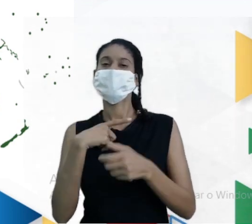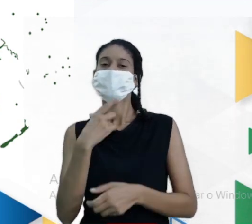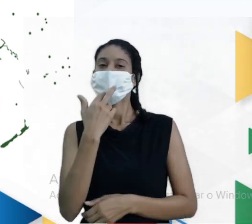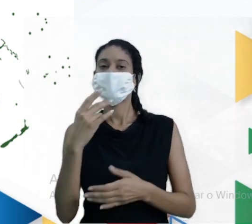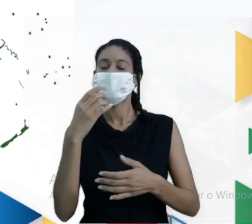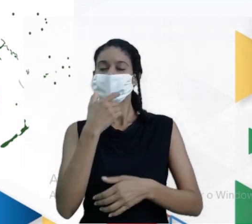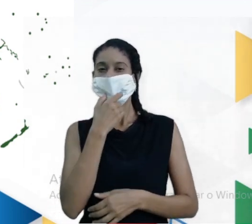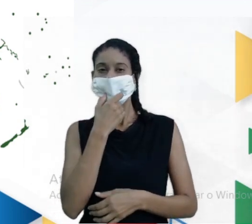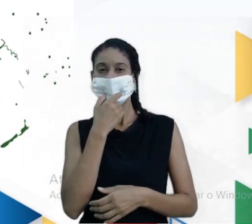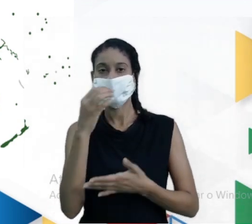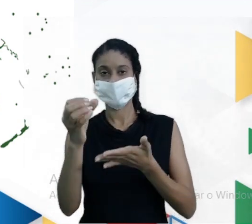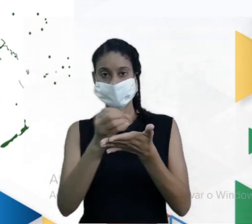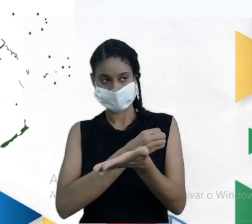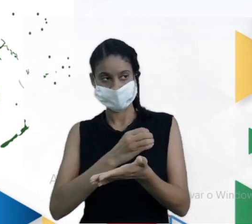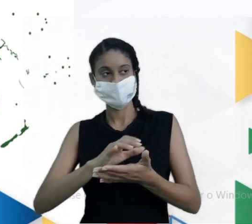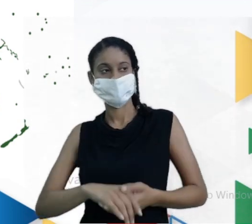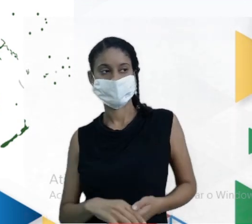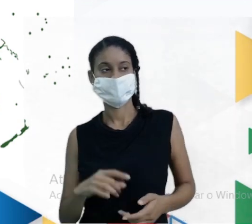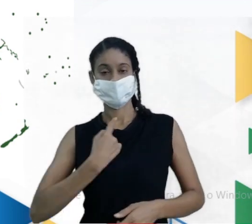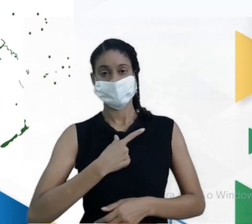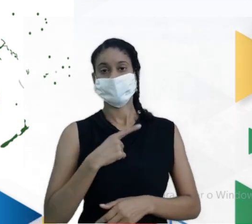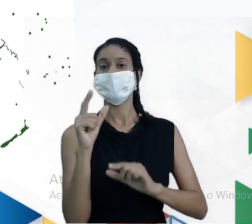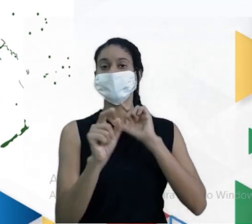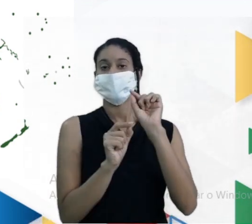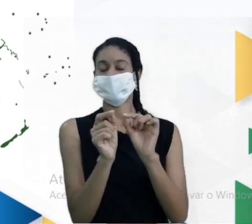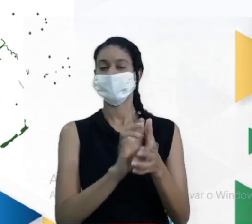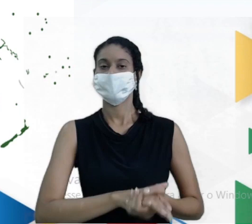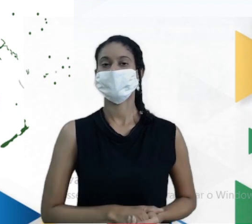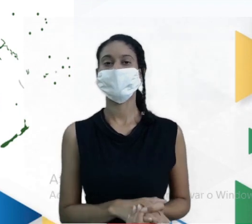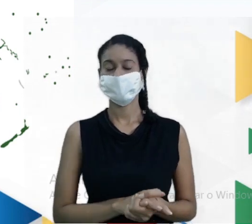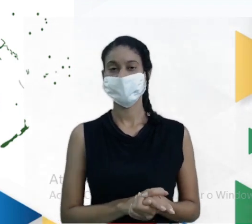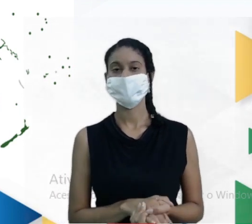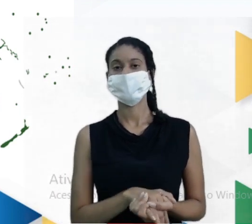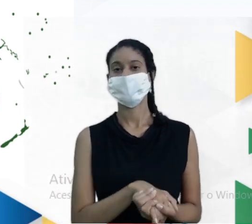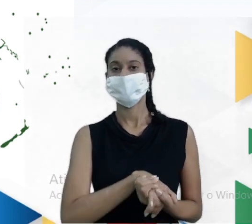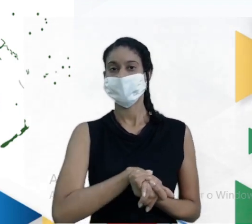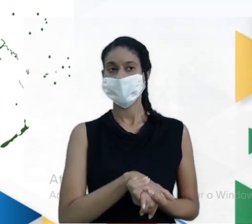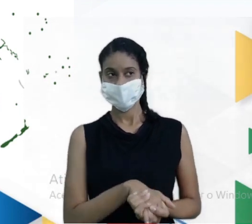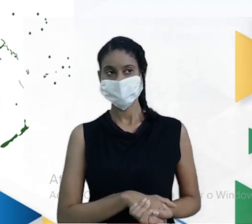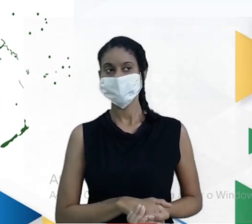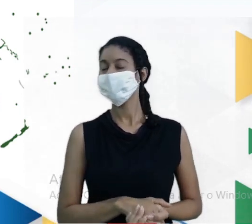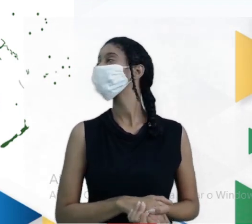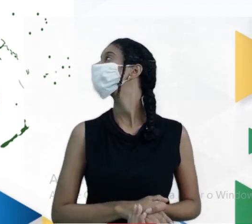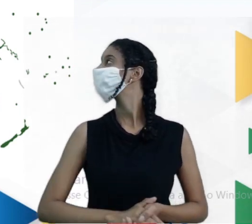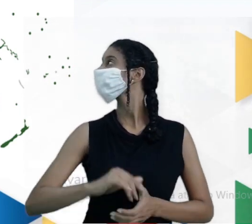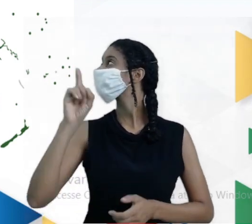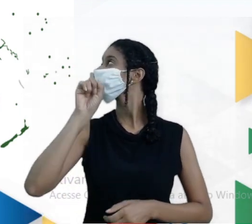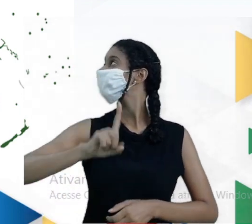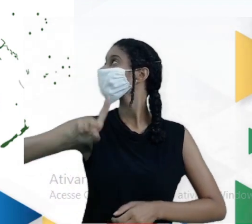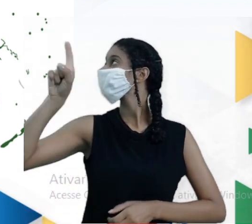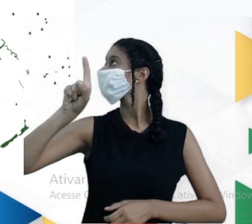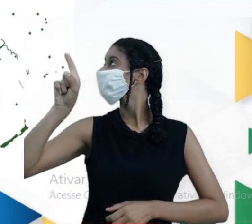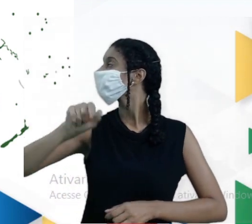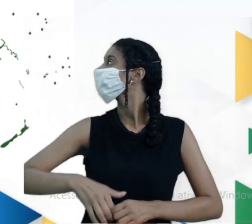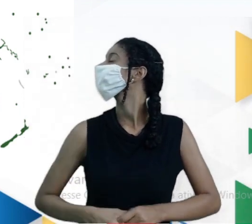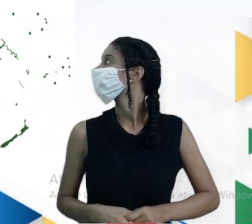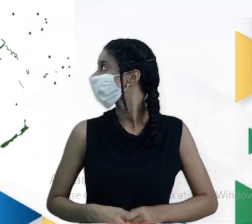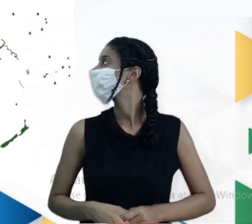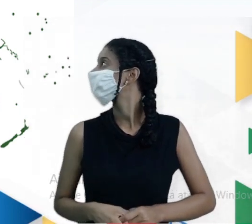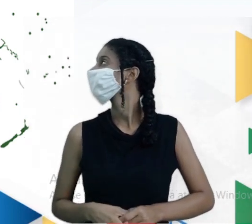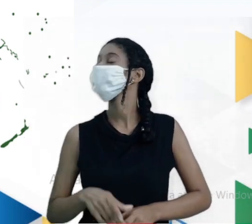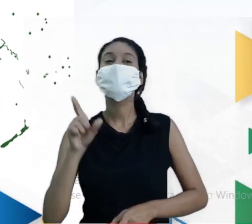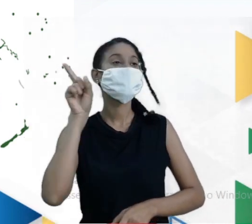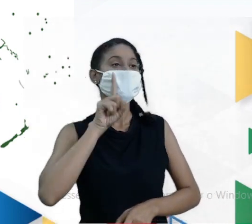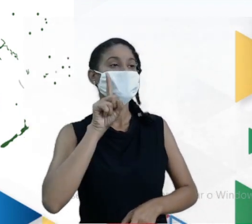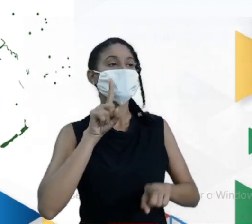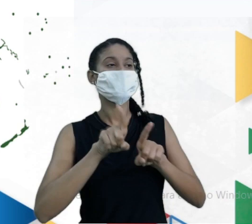inglesa é a língua oficial. A gente tem aí, ó, United States of America, lá em cima, Canadá,